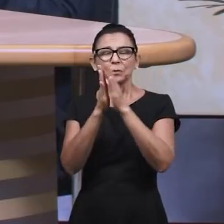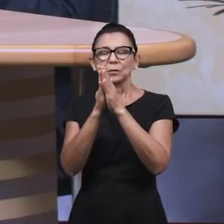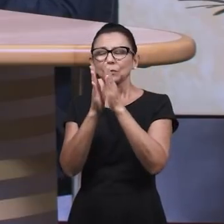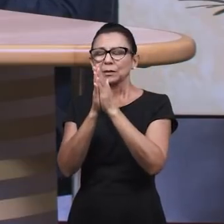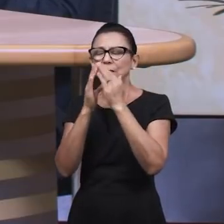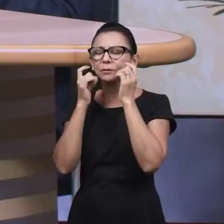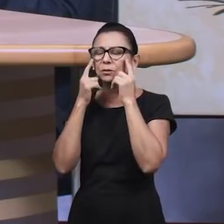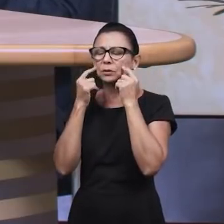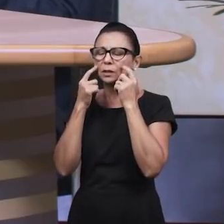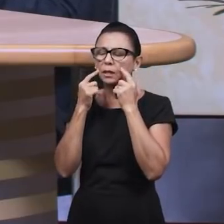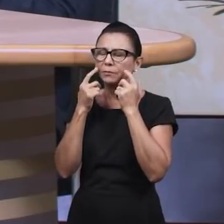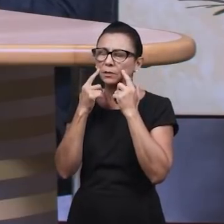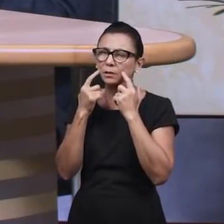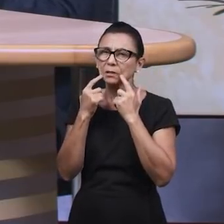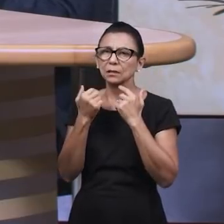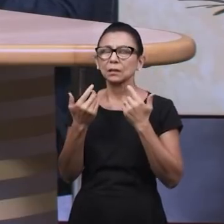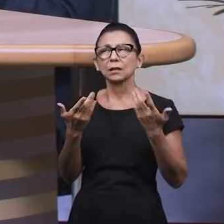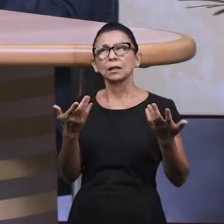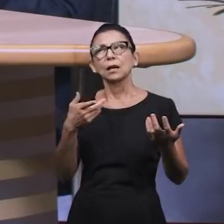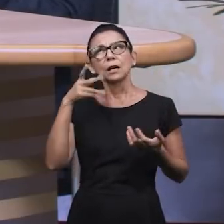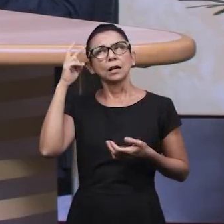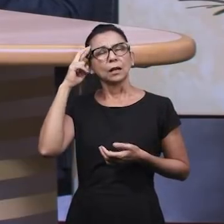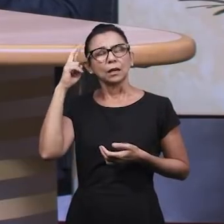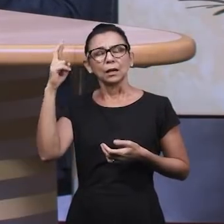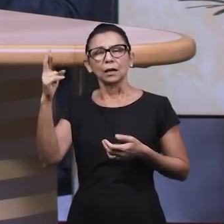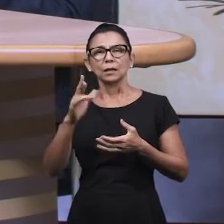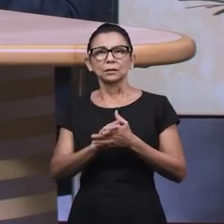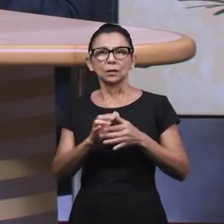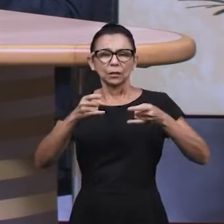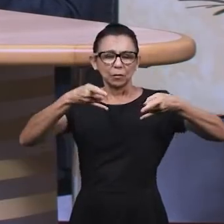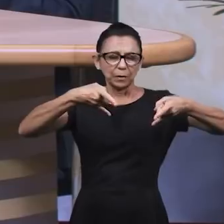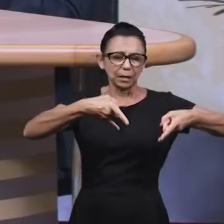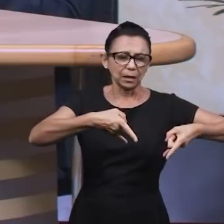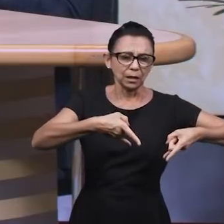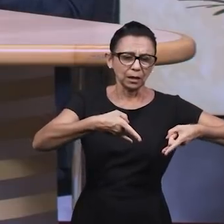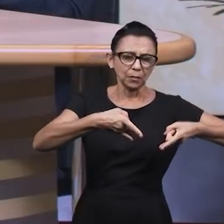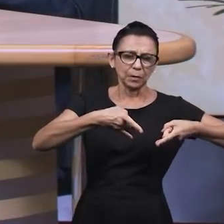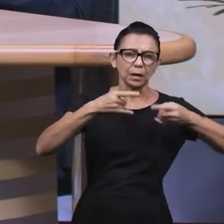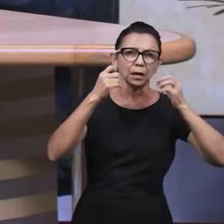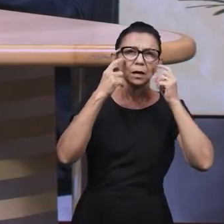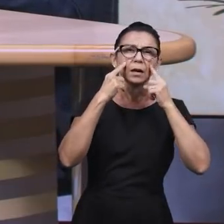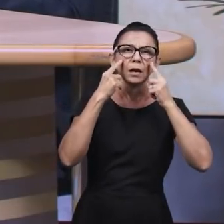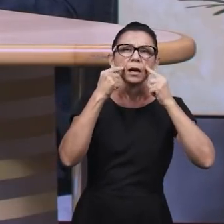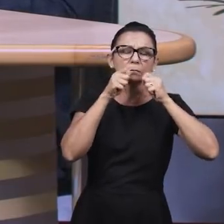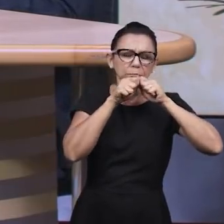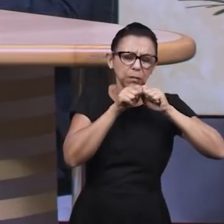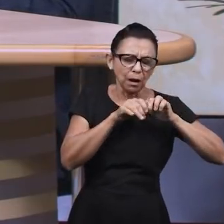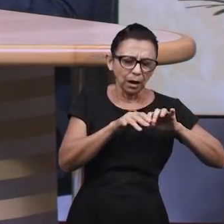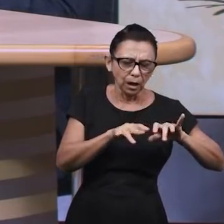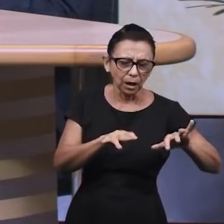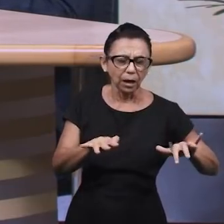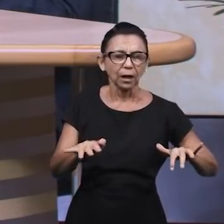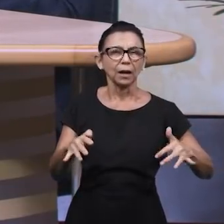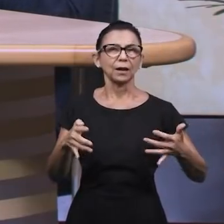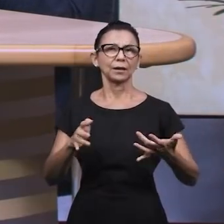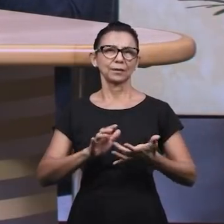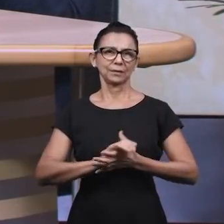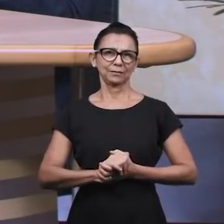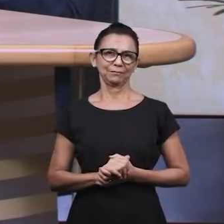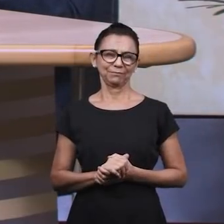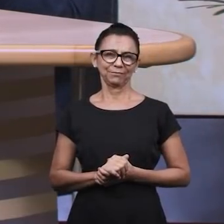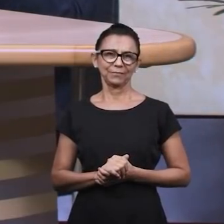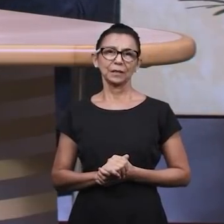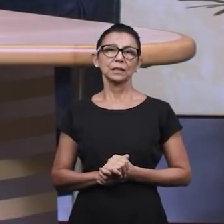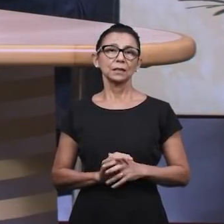com lágrimas. Ele mesmo diz, eu faço nadar o meu leito em lágrimas, né? A minha alma espera no Senhor, né? É a condição